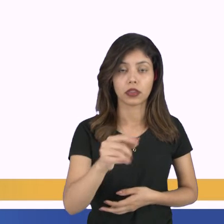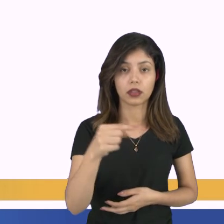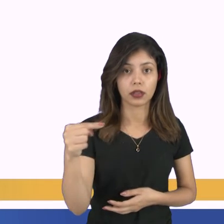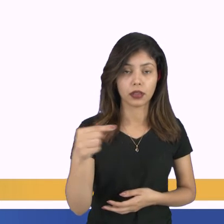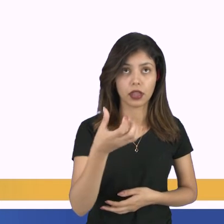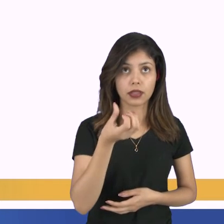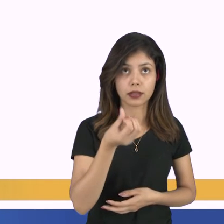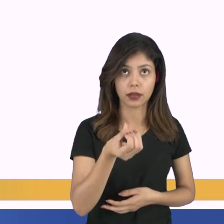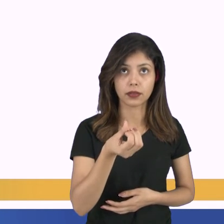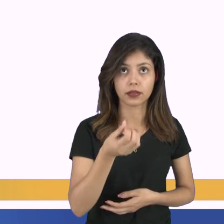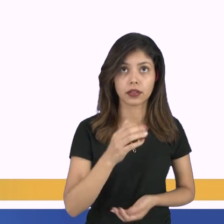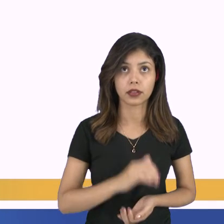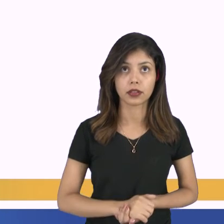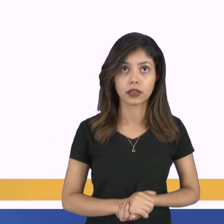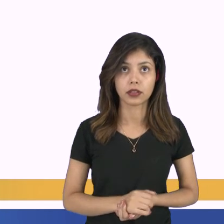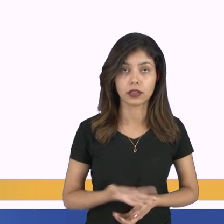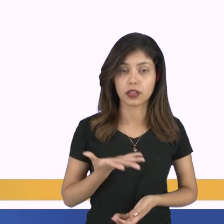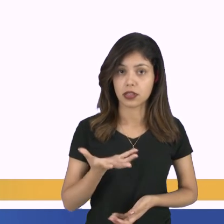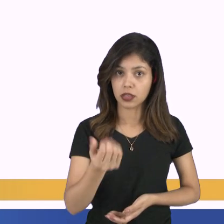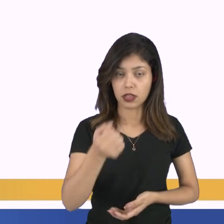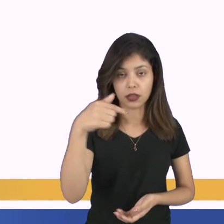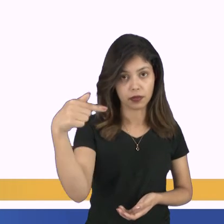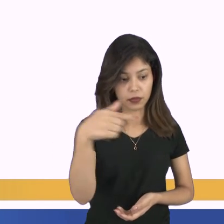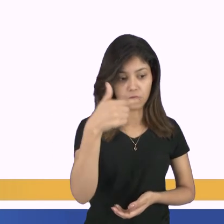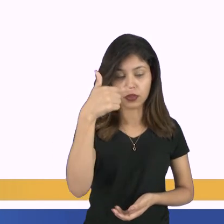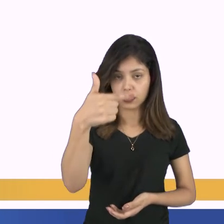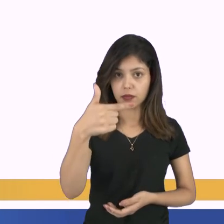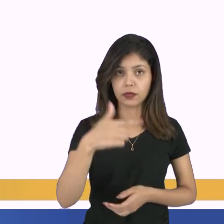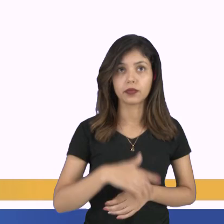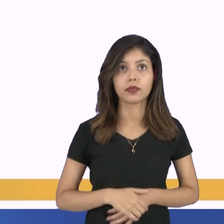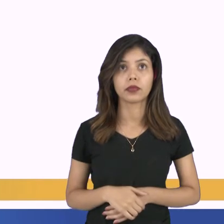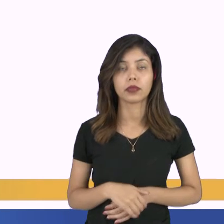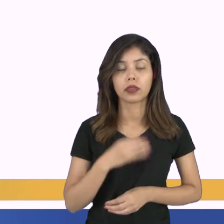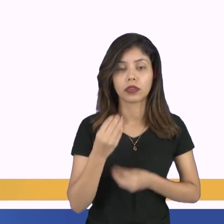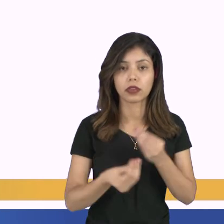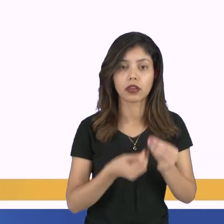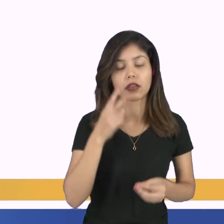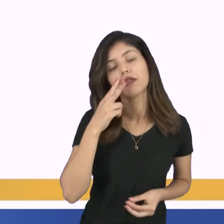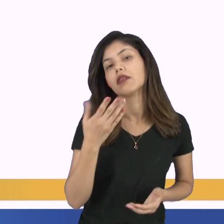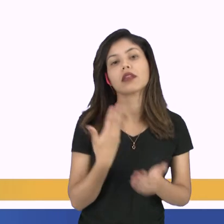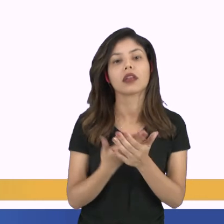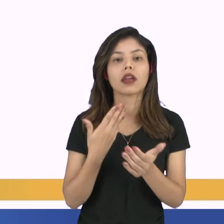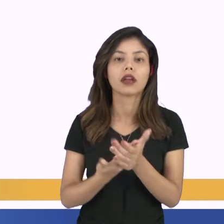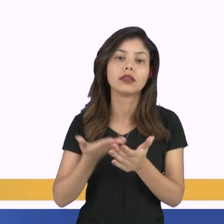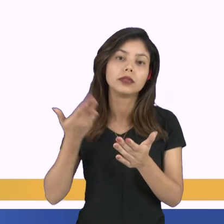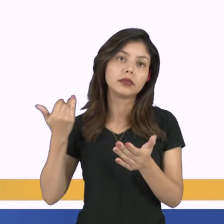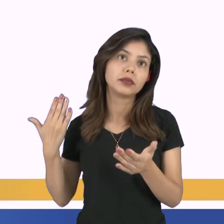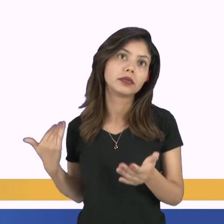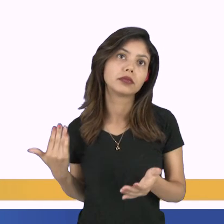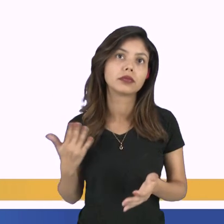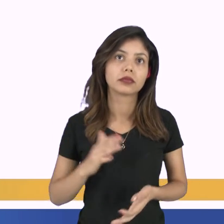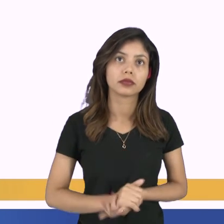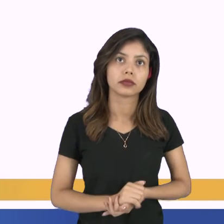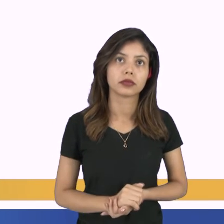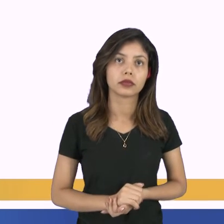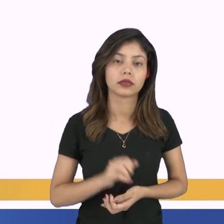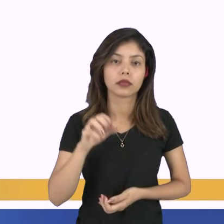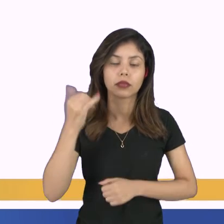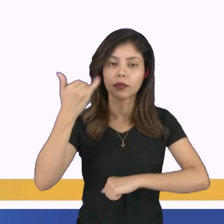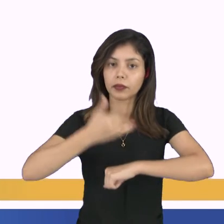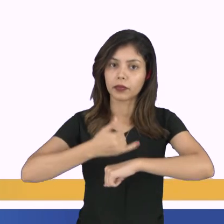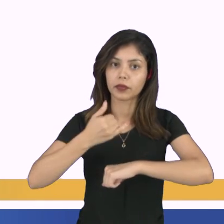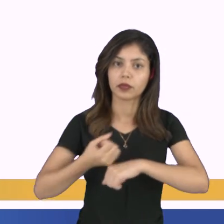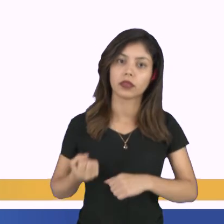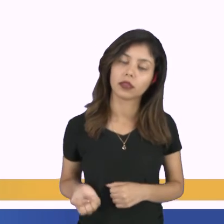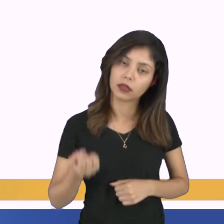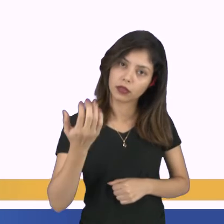tem 6 elétrons, então ele vai receber 2 elétrons. Como a gente viu na aula anterior, os metais